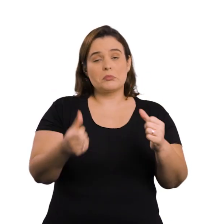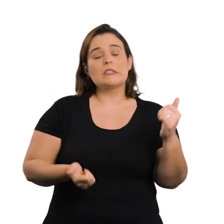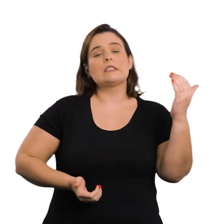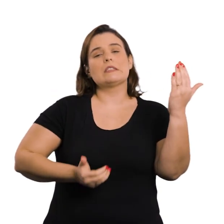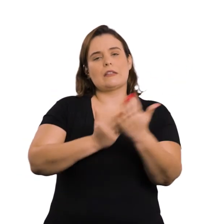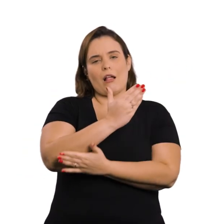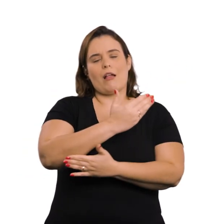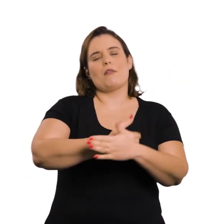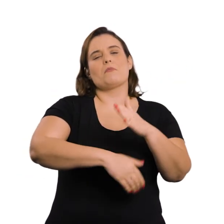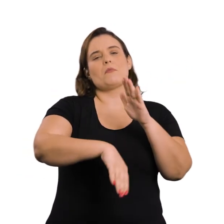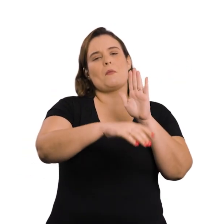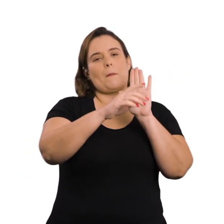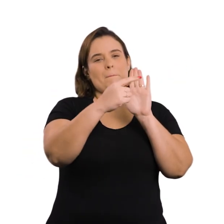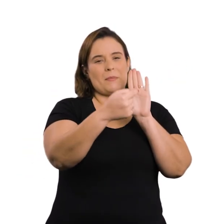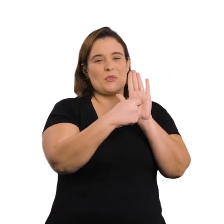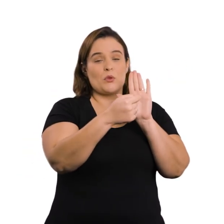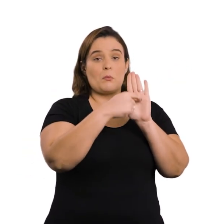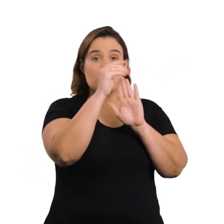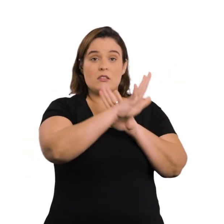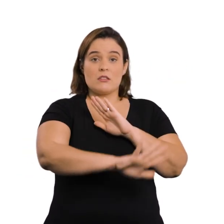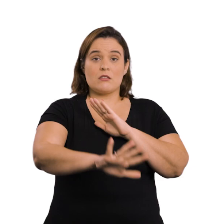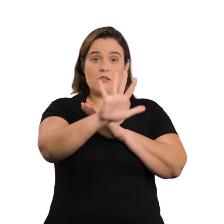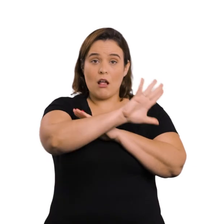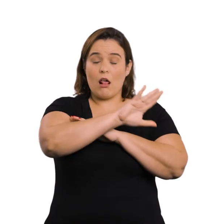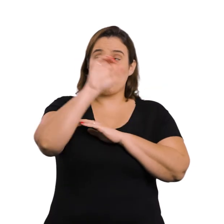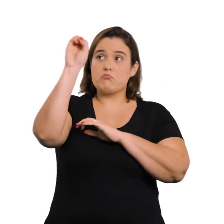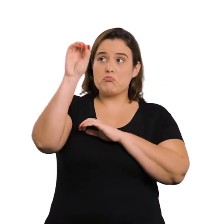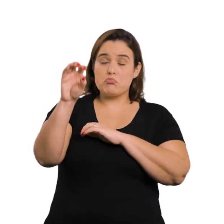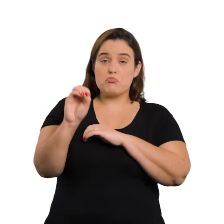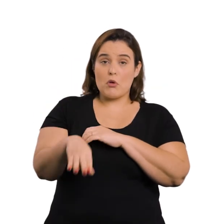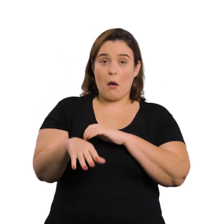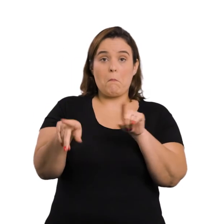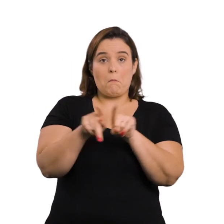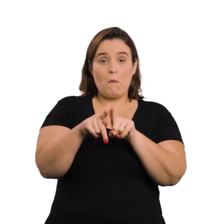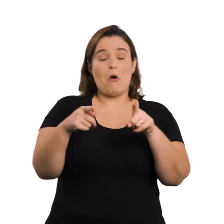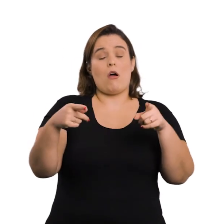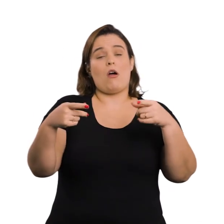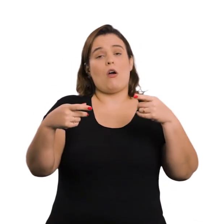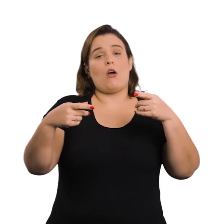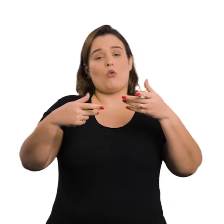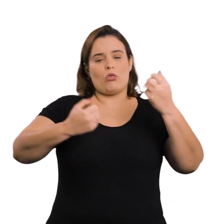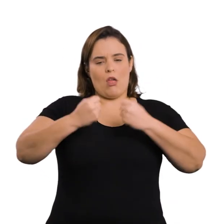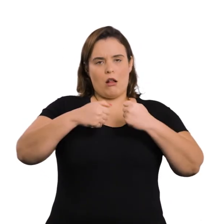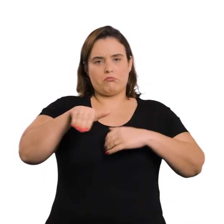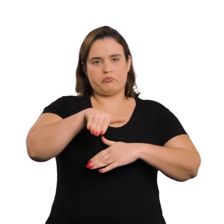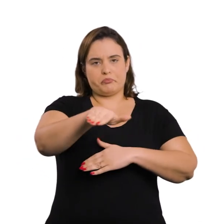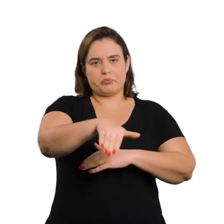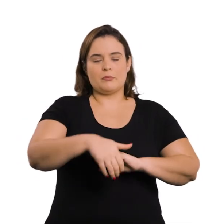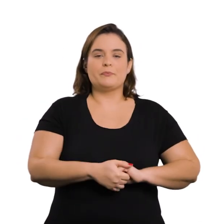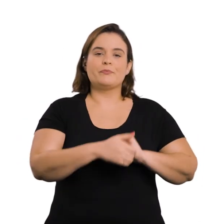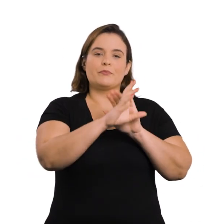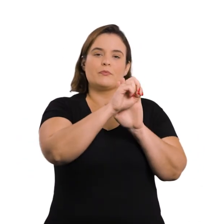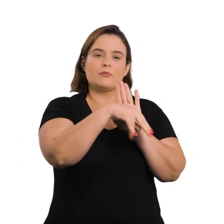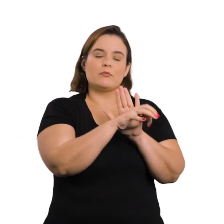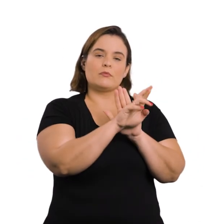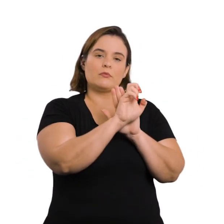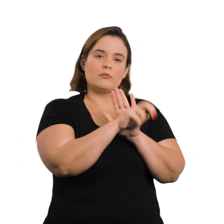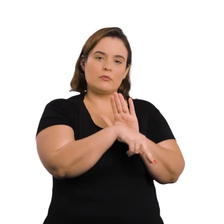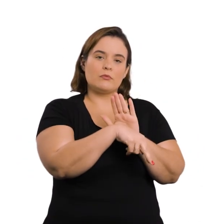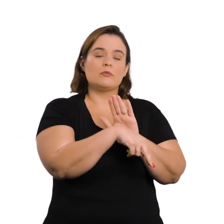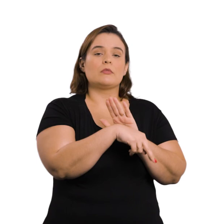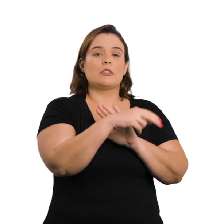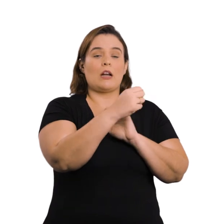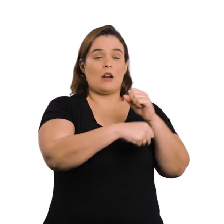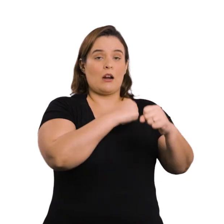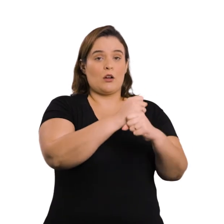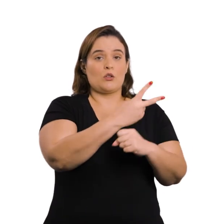sinalização horizontal do Manual Brasileiro de Sinalização de Trânsito. Resolução CONTRAN número 304